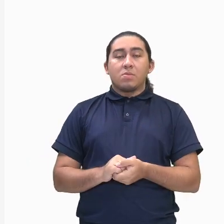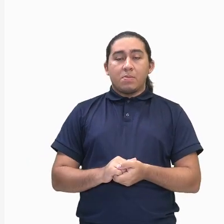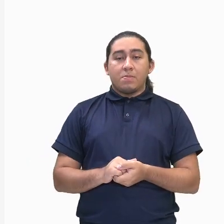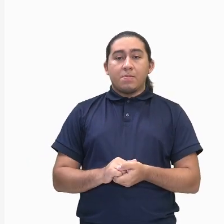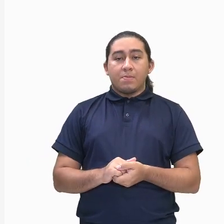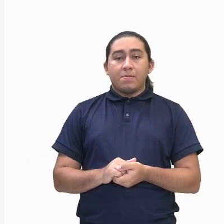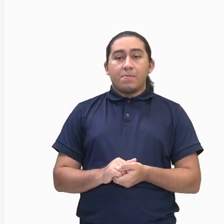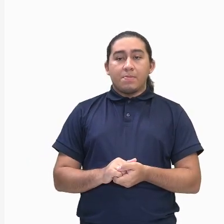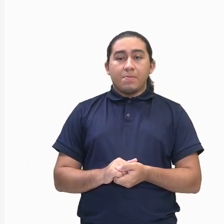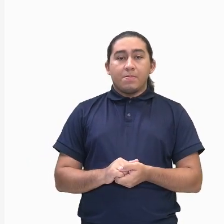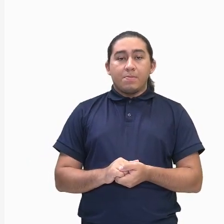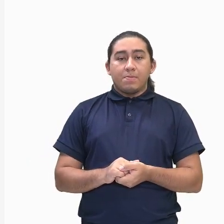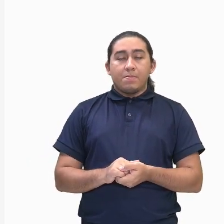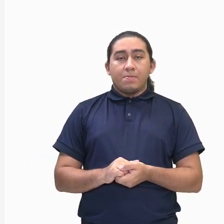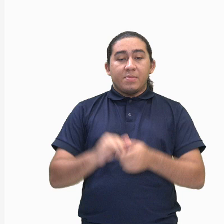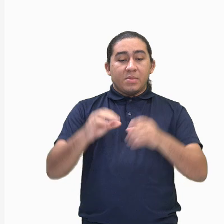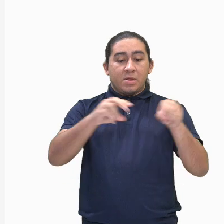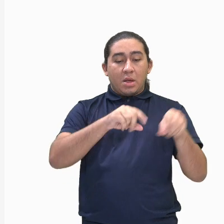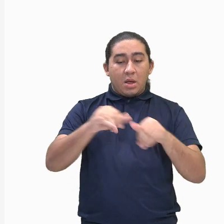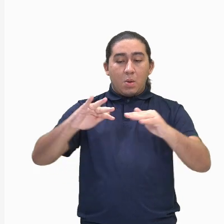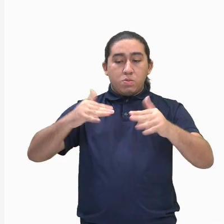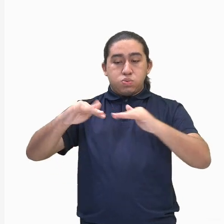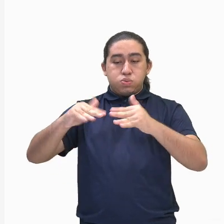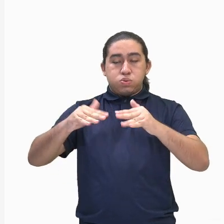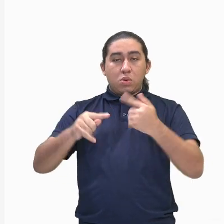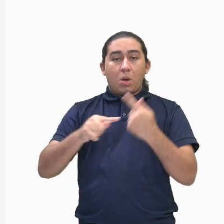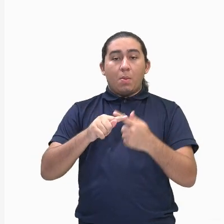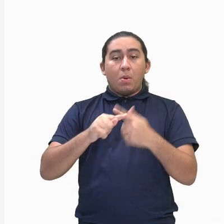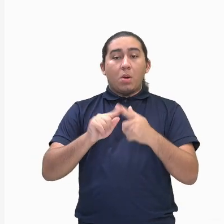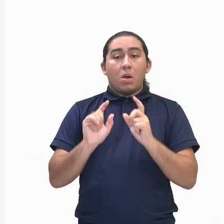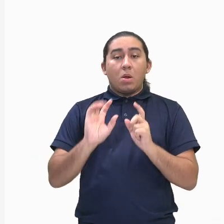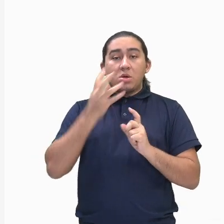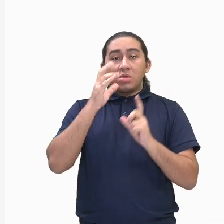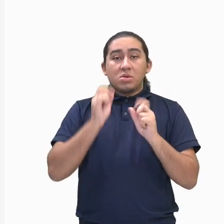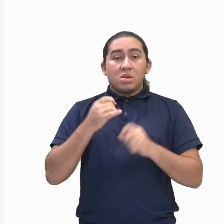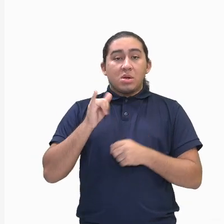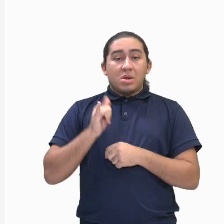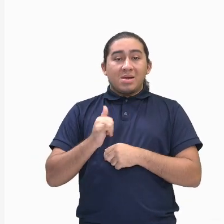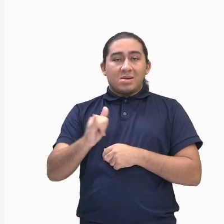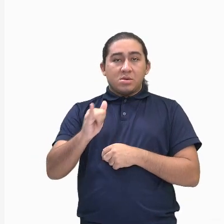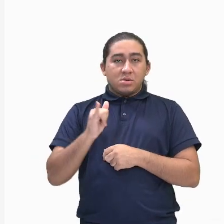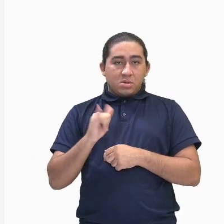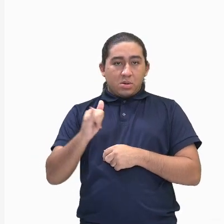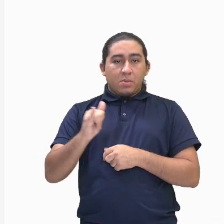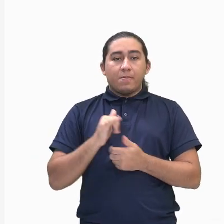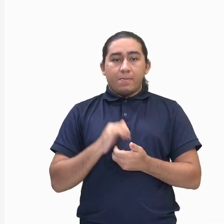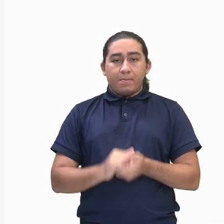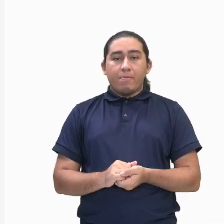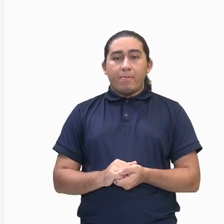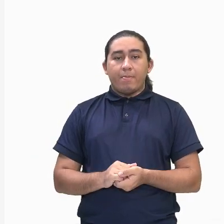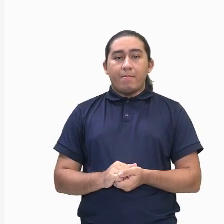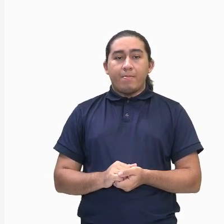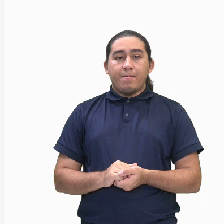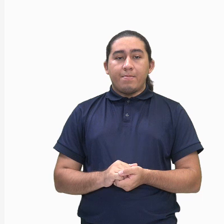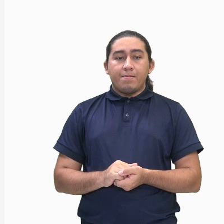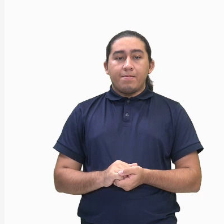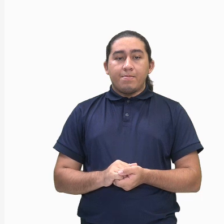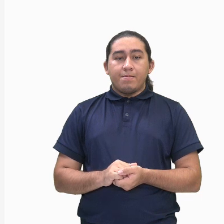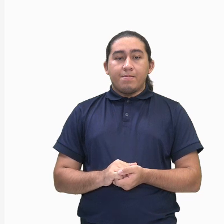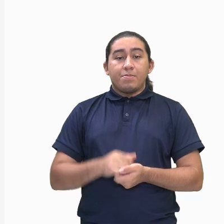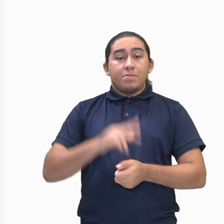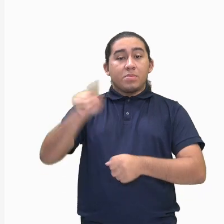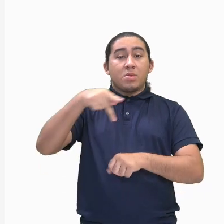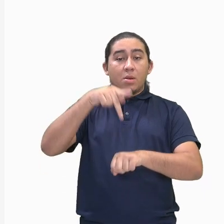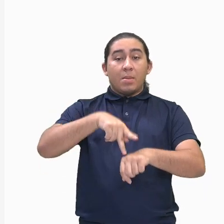São tremores de terra causados pela liberação de energia. E olha aí o que a gente comentou há pouco, né? No Brasil,